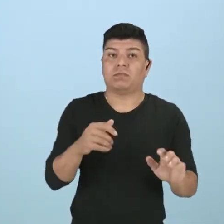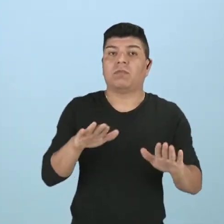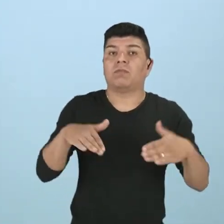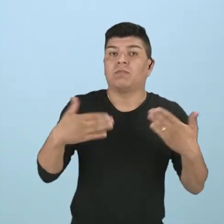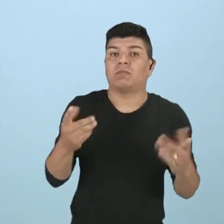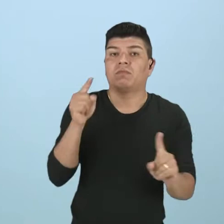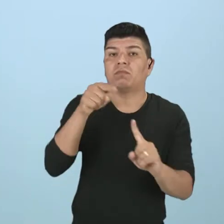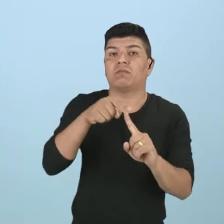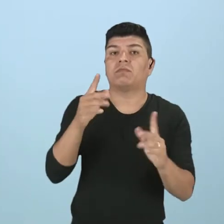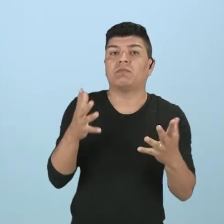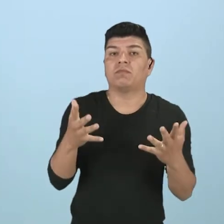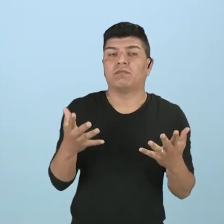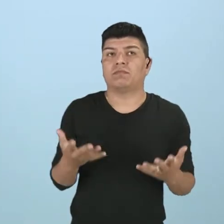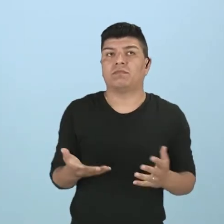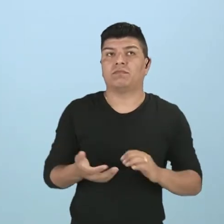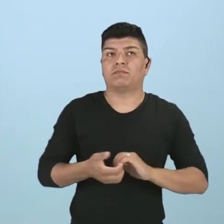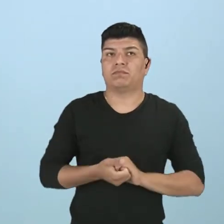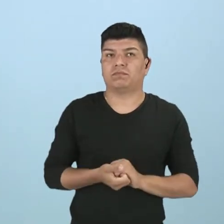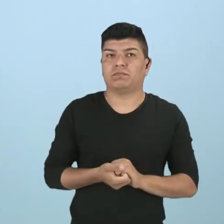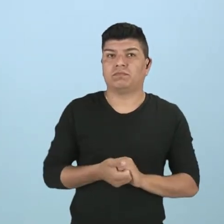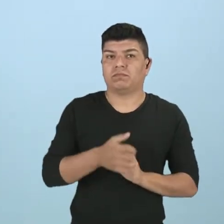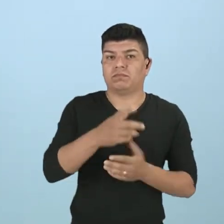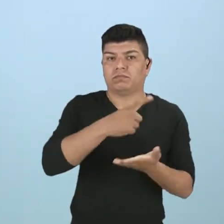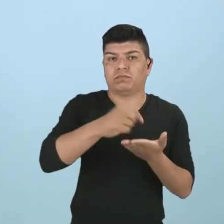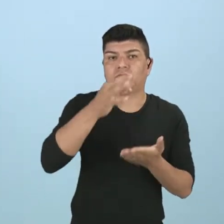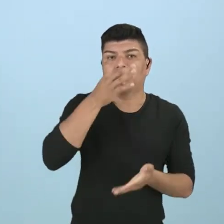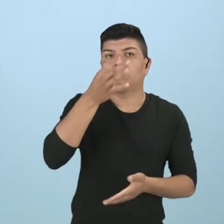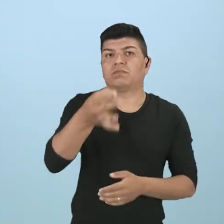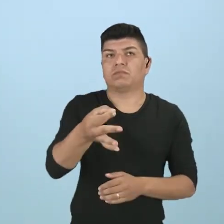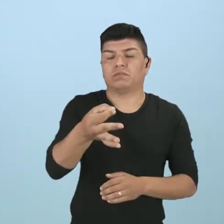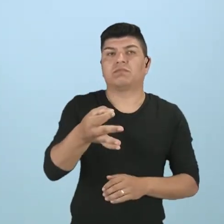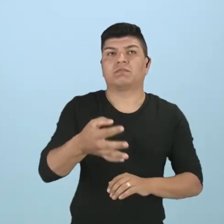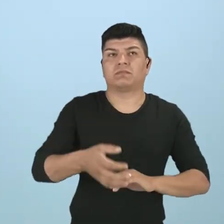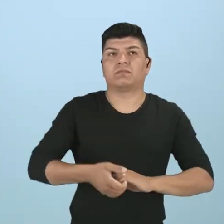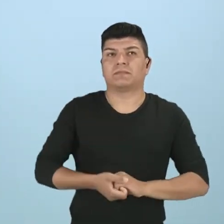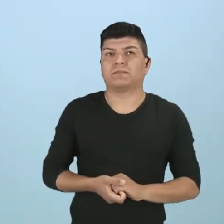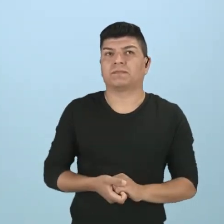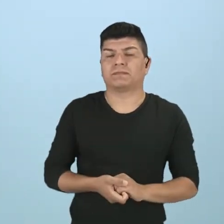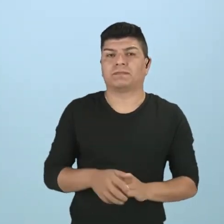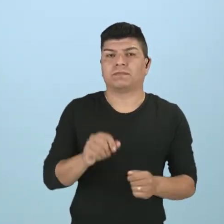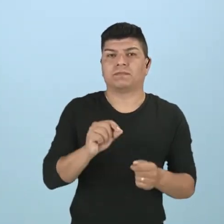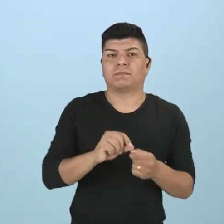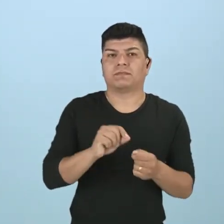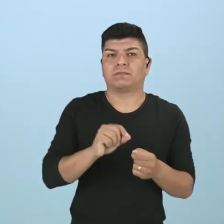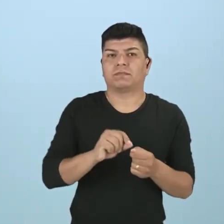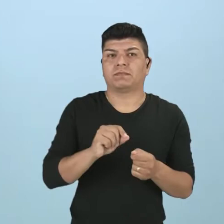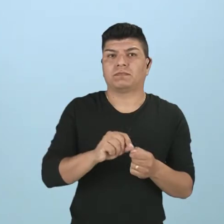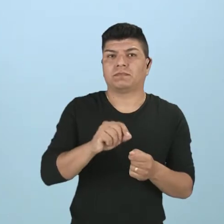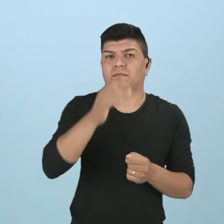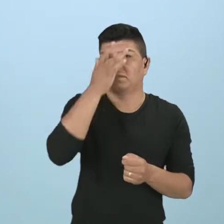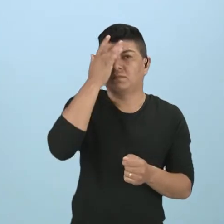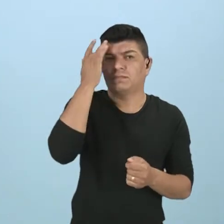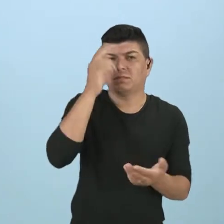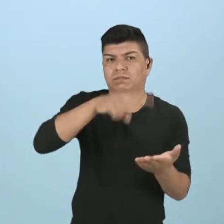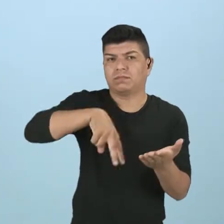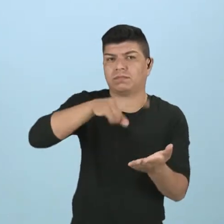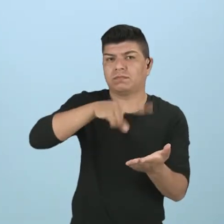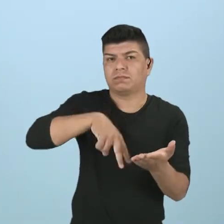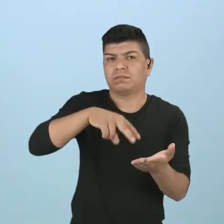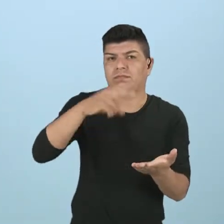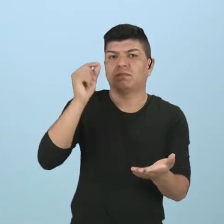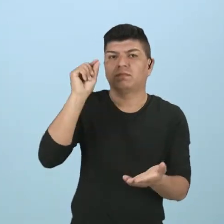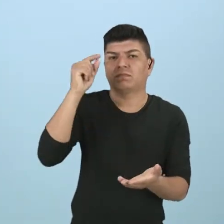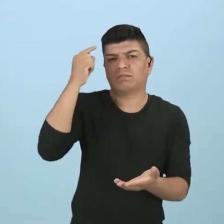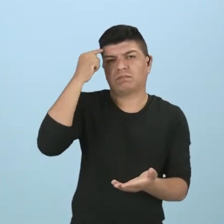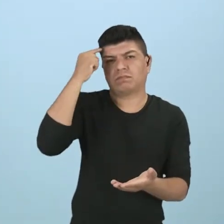é o objetivo do artigo de opinião? Fazer com que o leitor chegue a uma